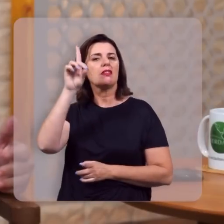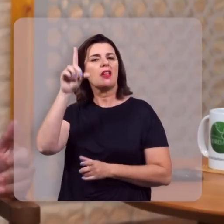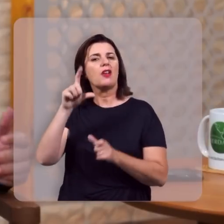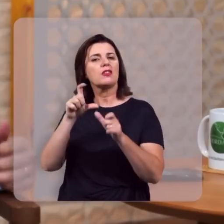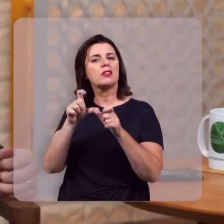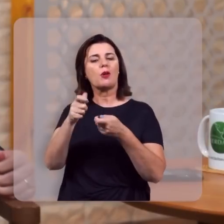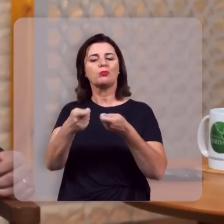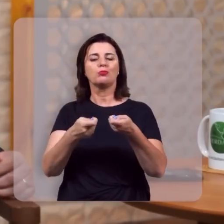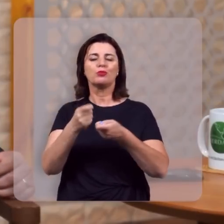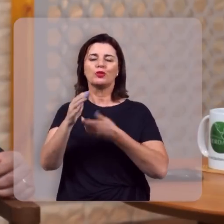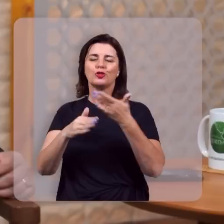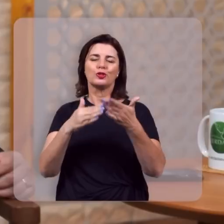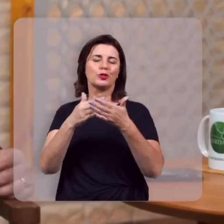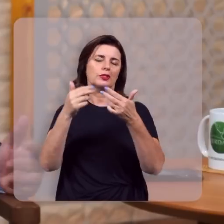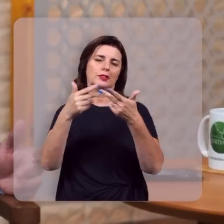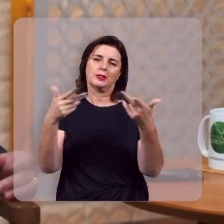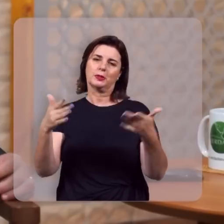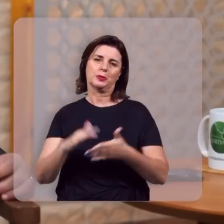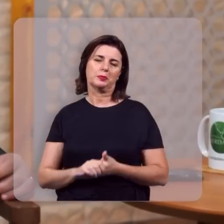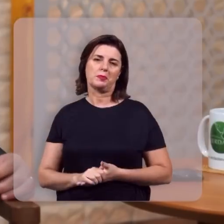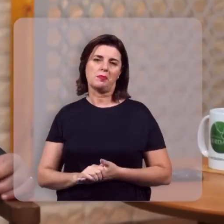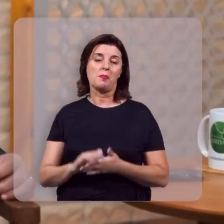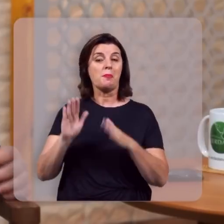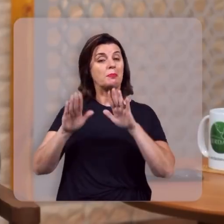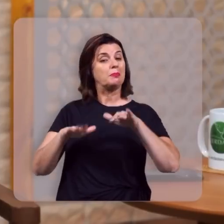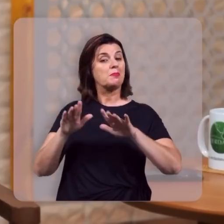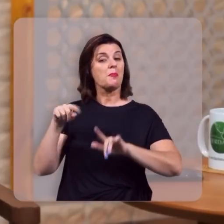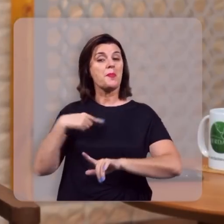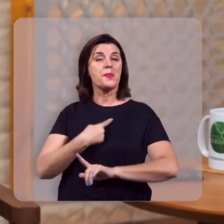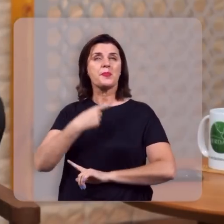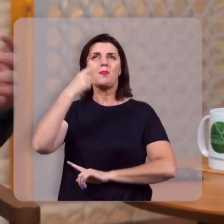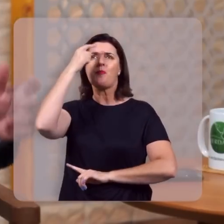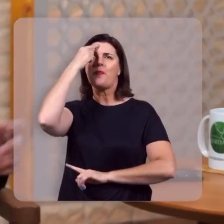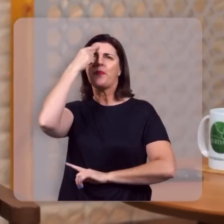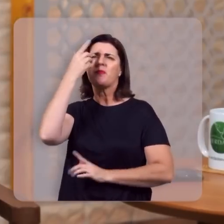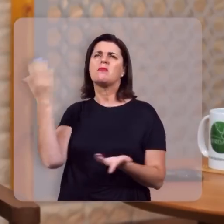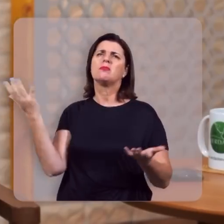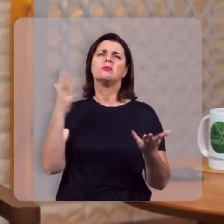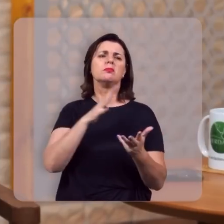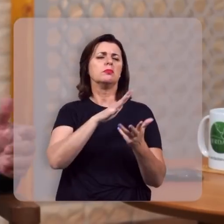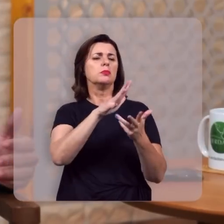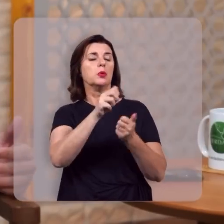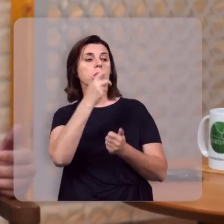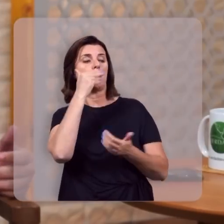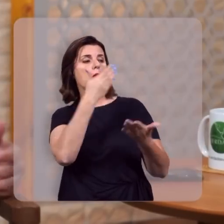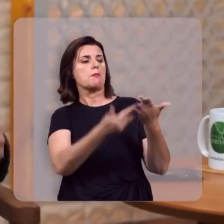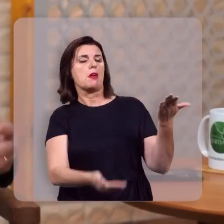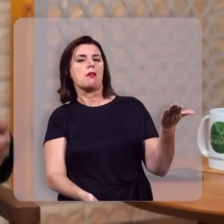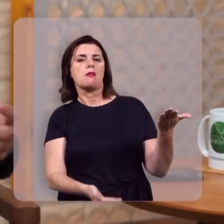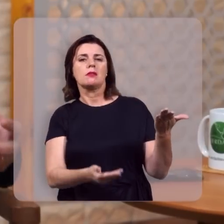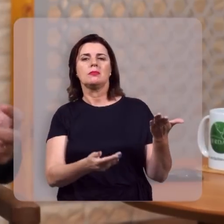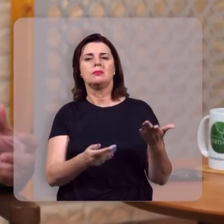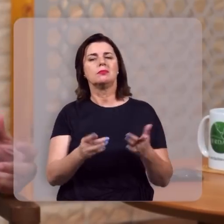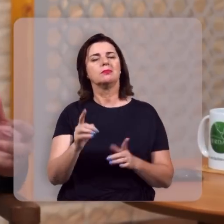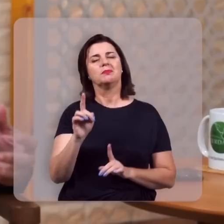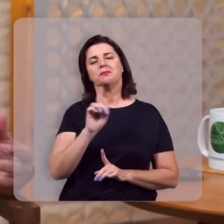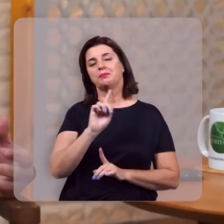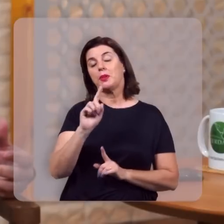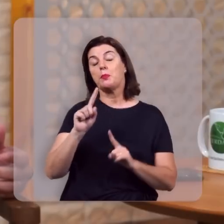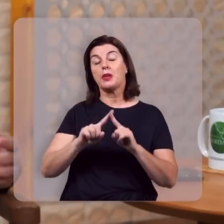Deus está no controle de todas as coisas. Muitas vezes nós achamos que o mundo saiu do controle porque nós